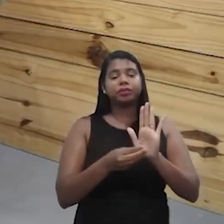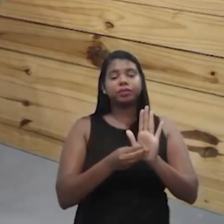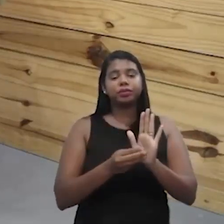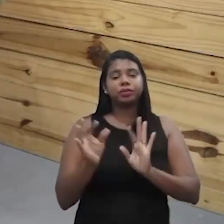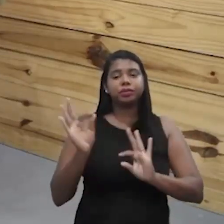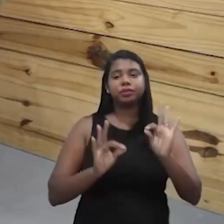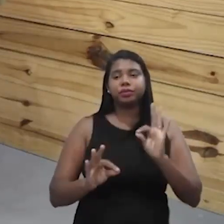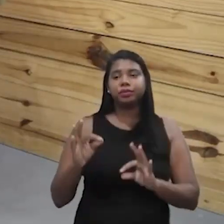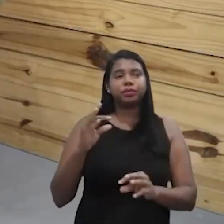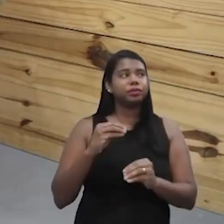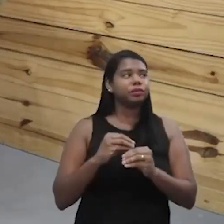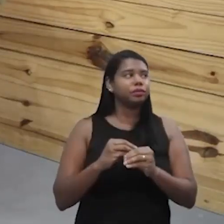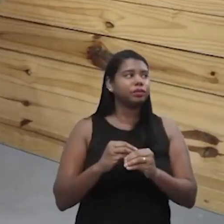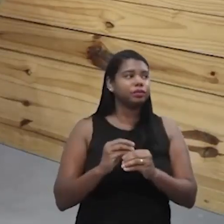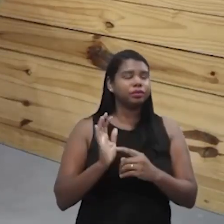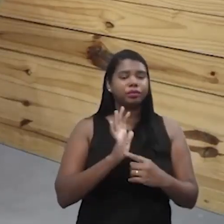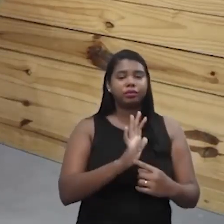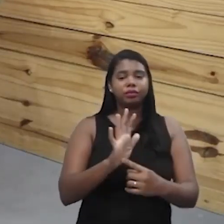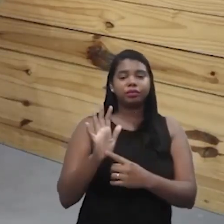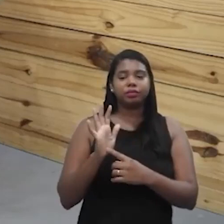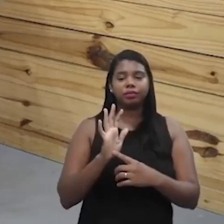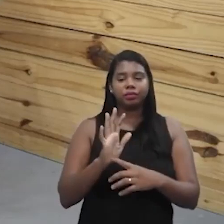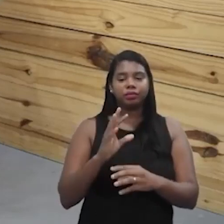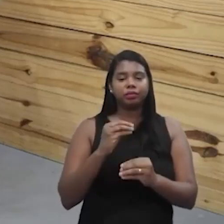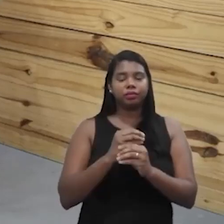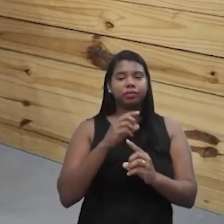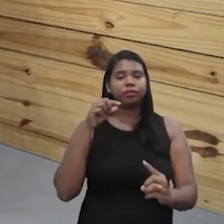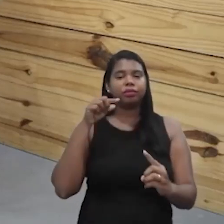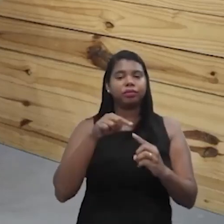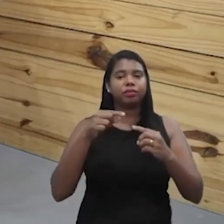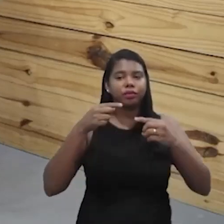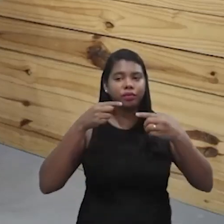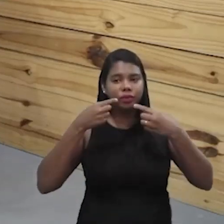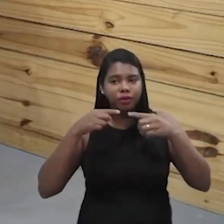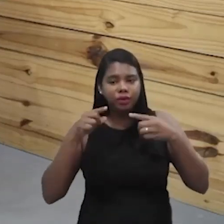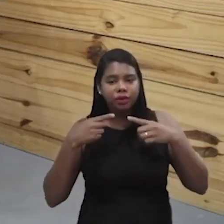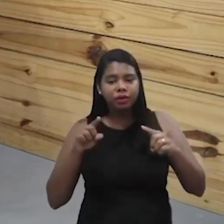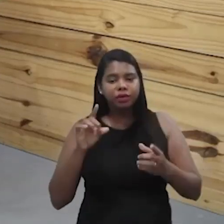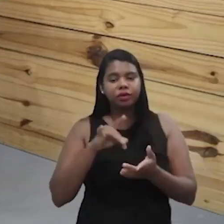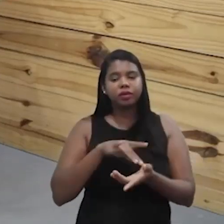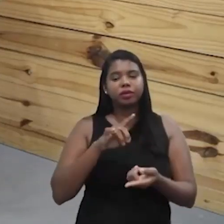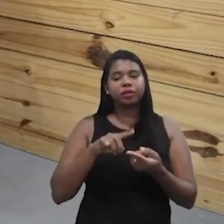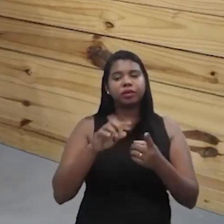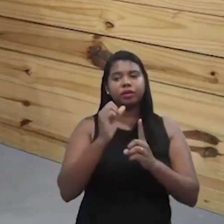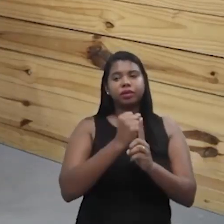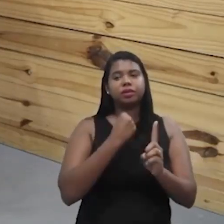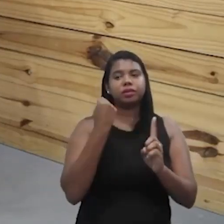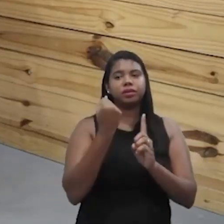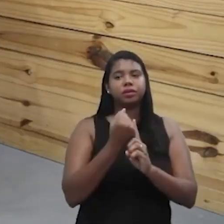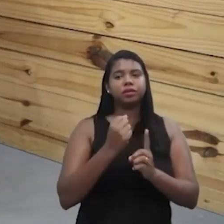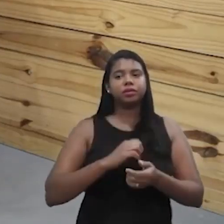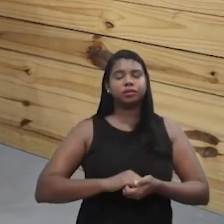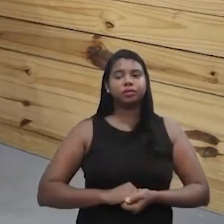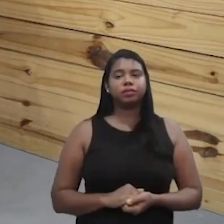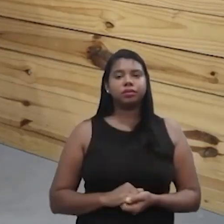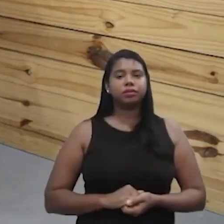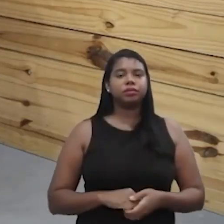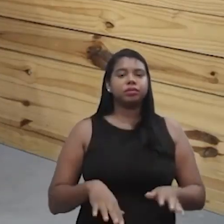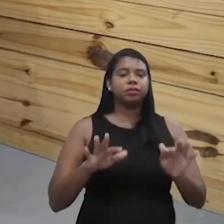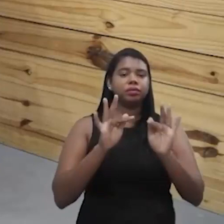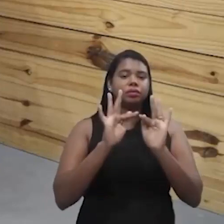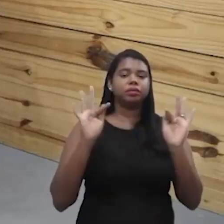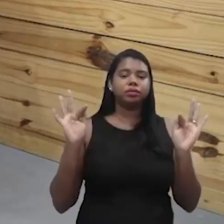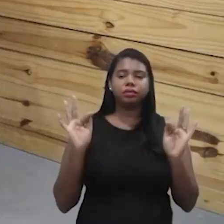com aquela demanda, né, que está sendo objeto da discussão das mídias sociais. Então, essa é uma função, essa é